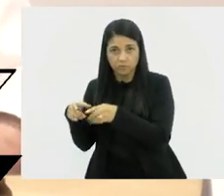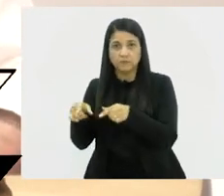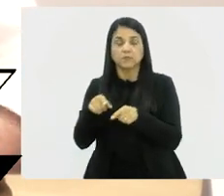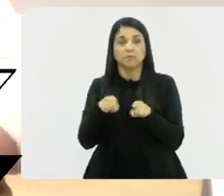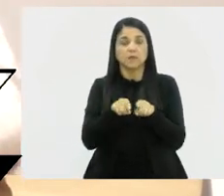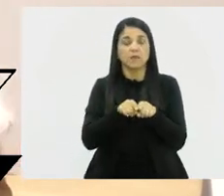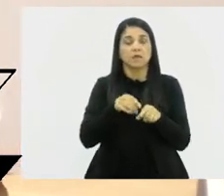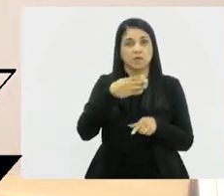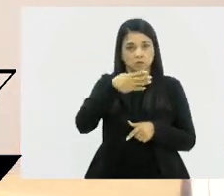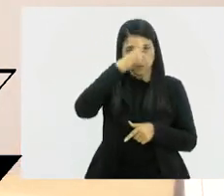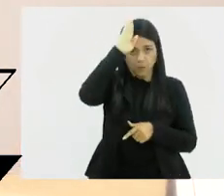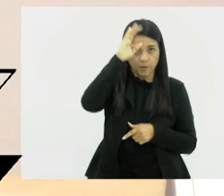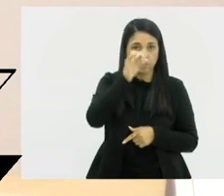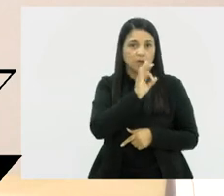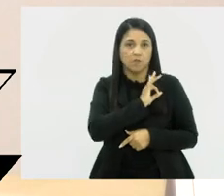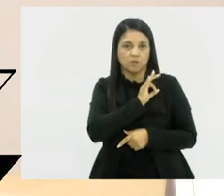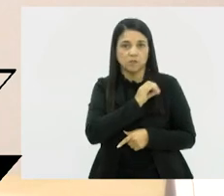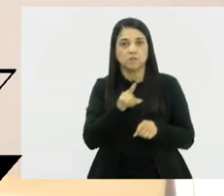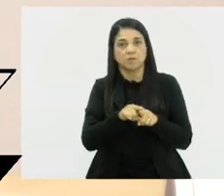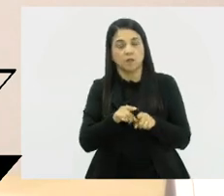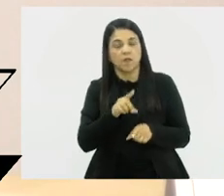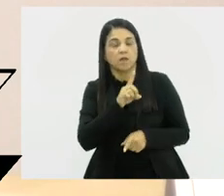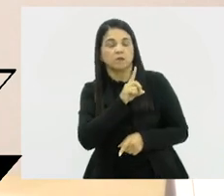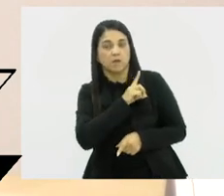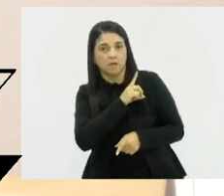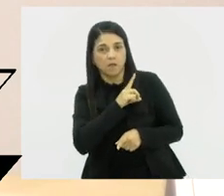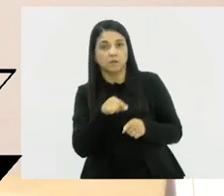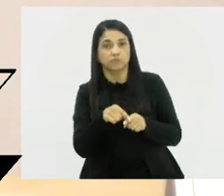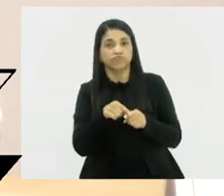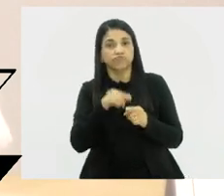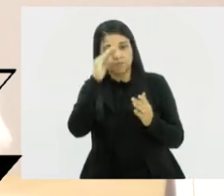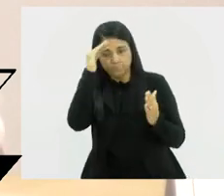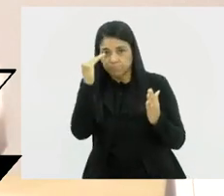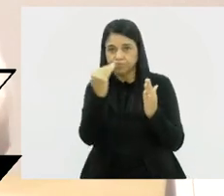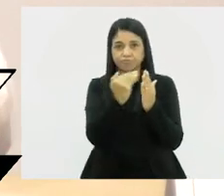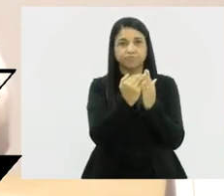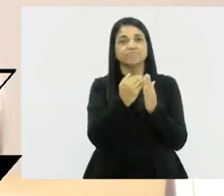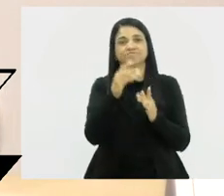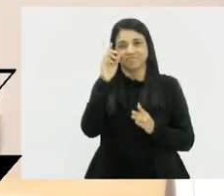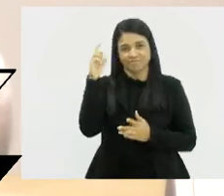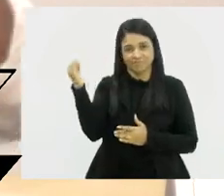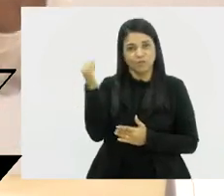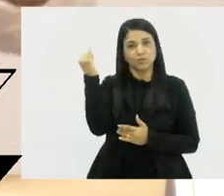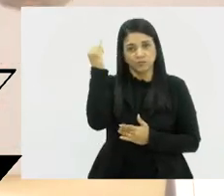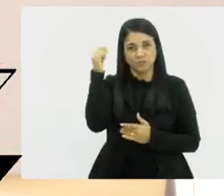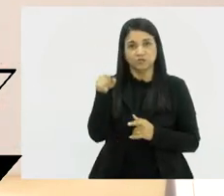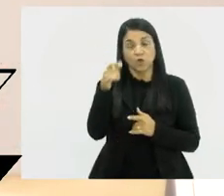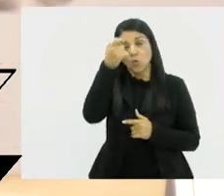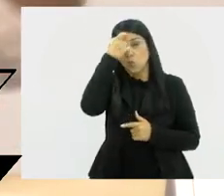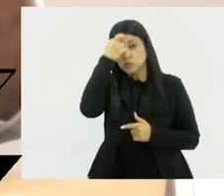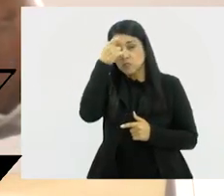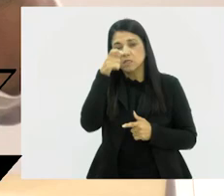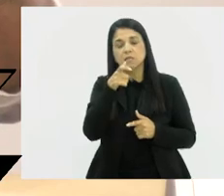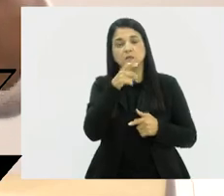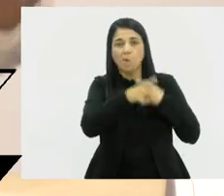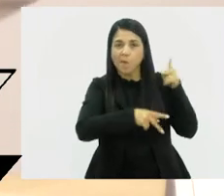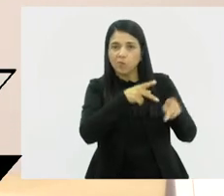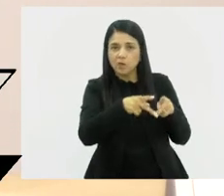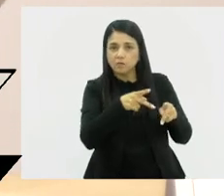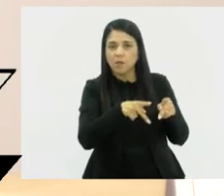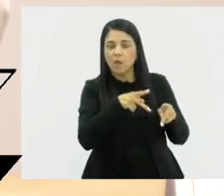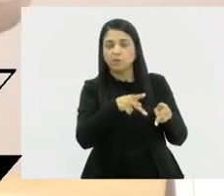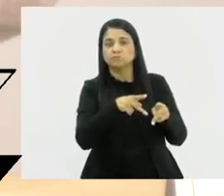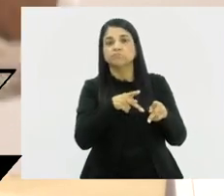Polícia Civil, através do delegado, muito importante na ideia do Cumpra-se. Ou seja, a gente tem que trabalhar com a consciência da população, com